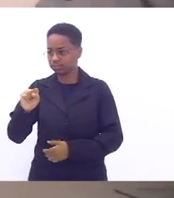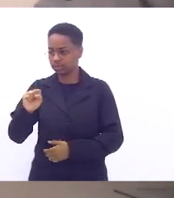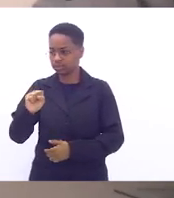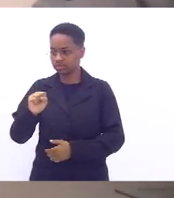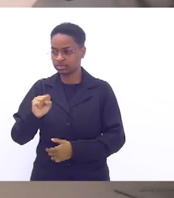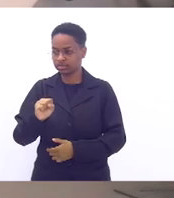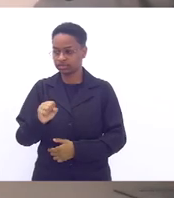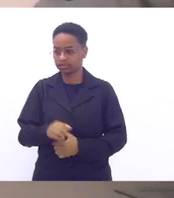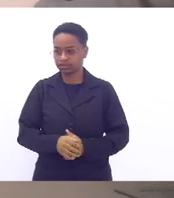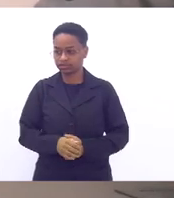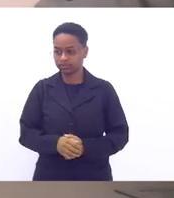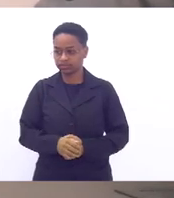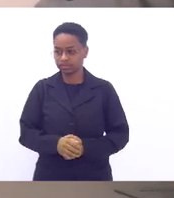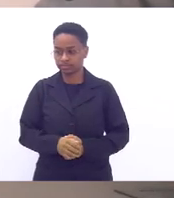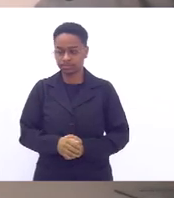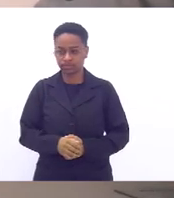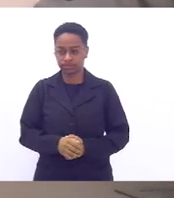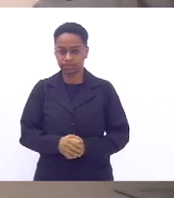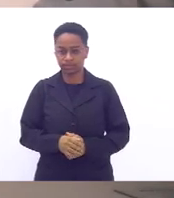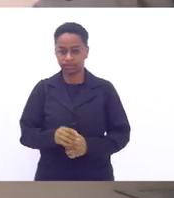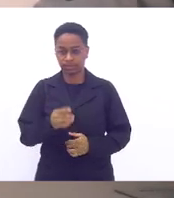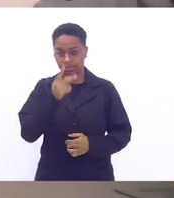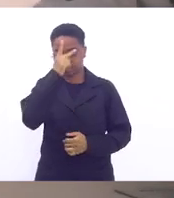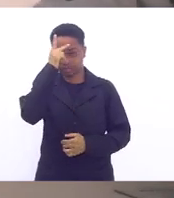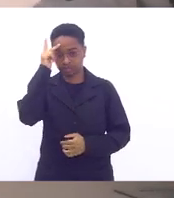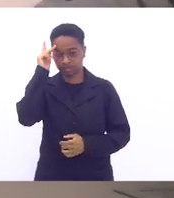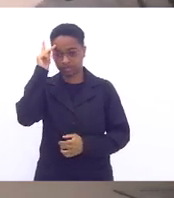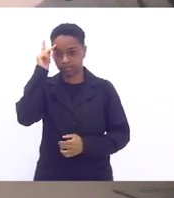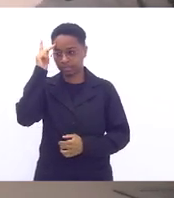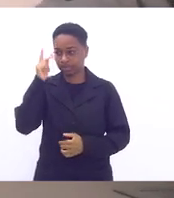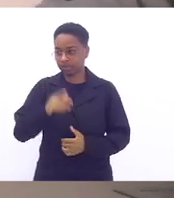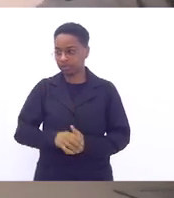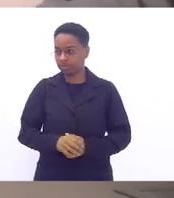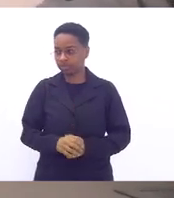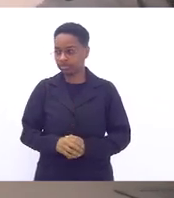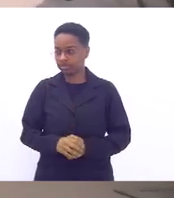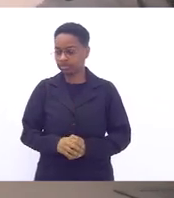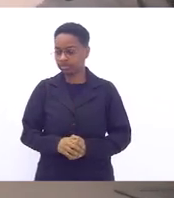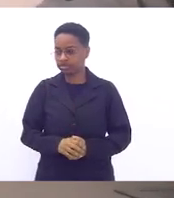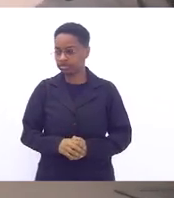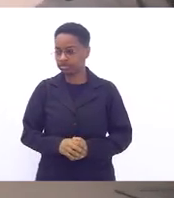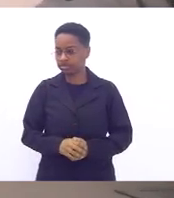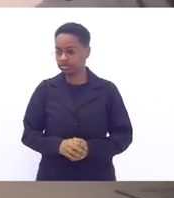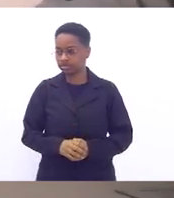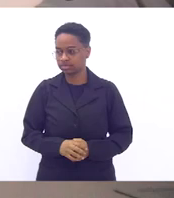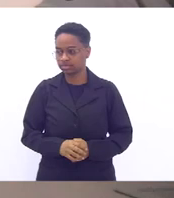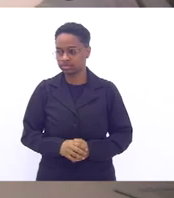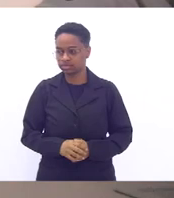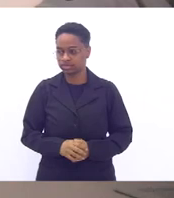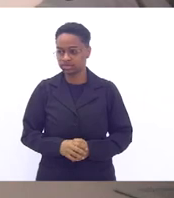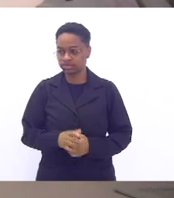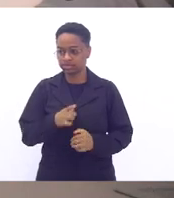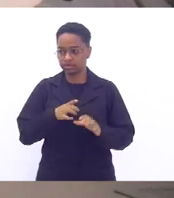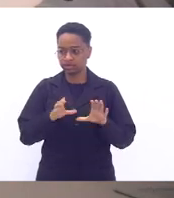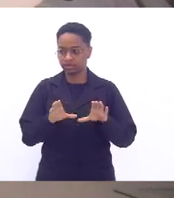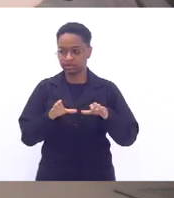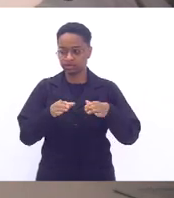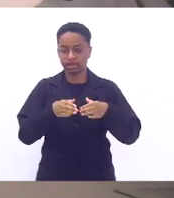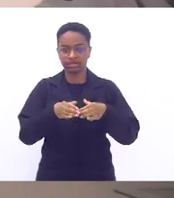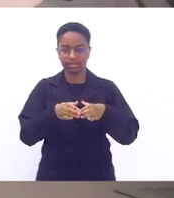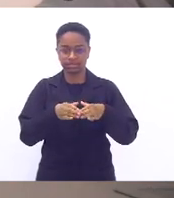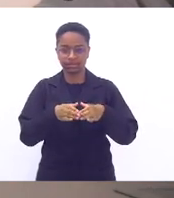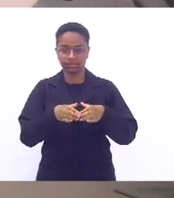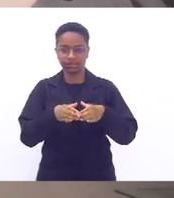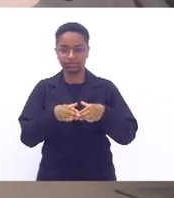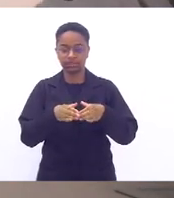mil e setenta e oito a nossa equipe faz uma seleção porque uma parte significativa disso obviamente pela